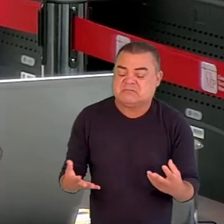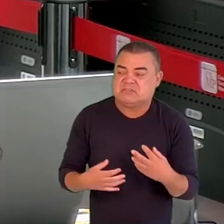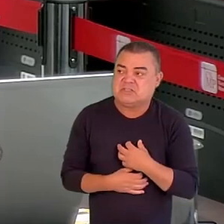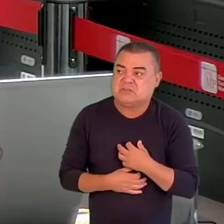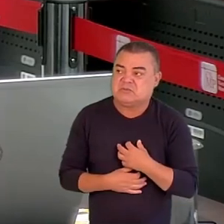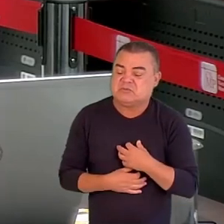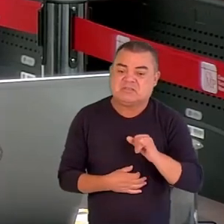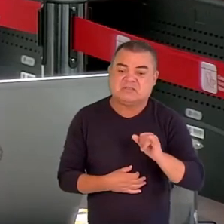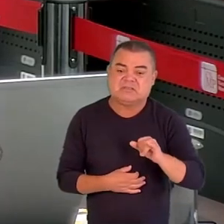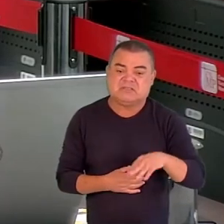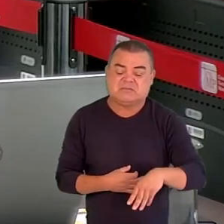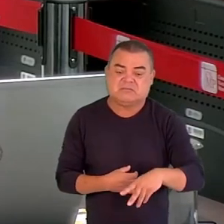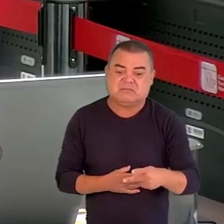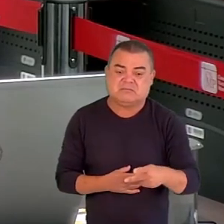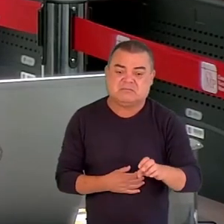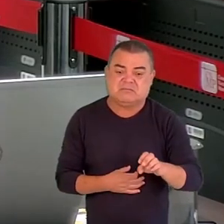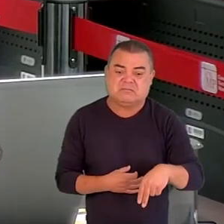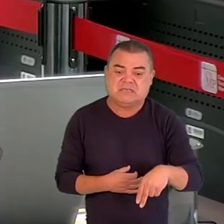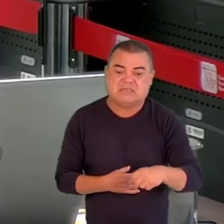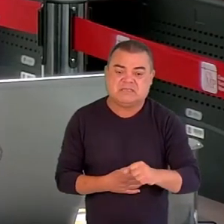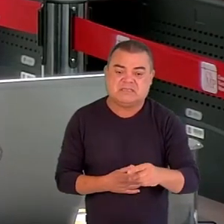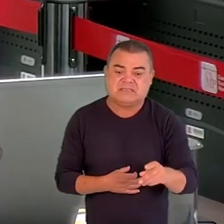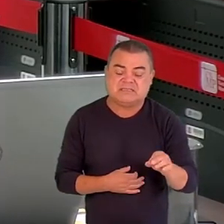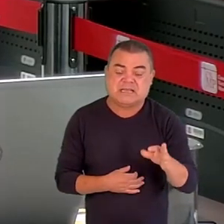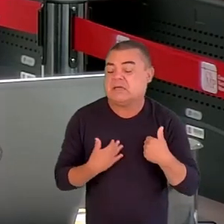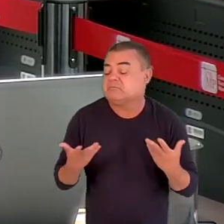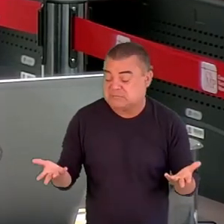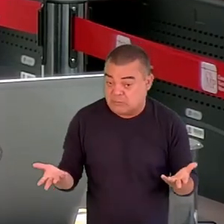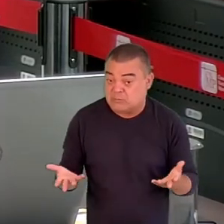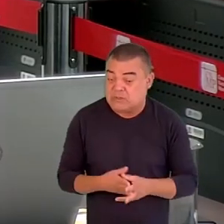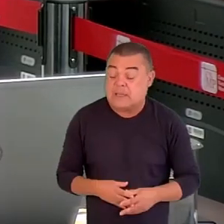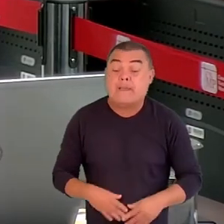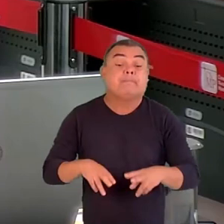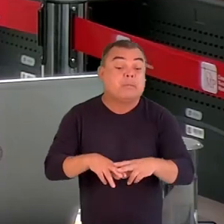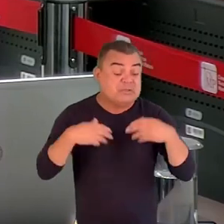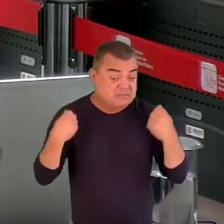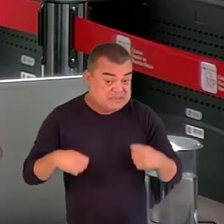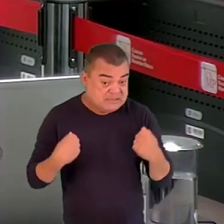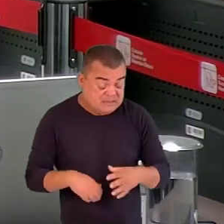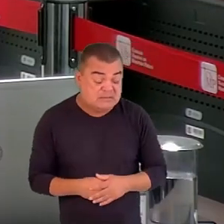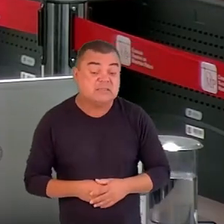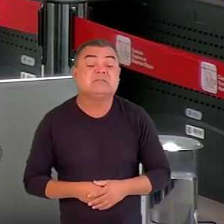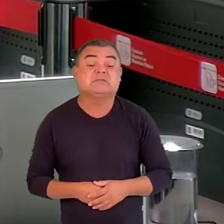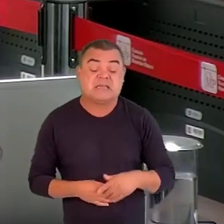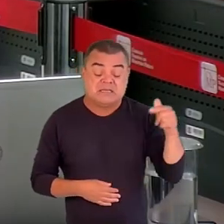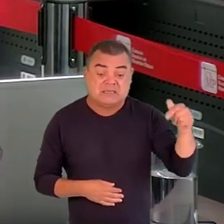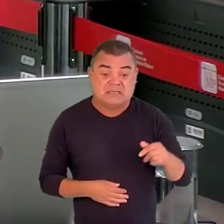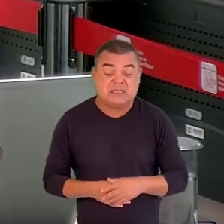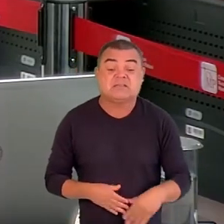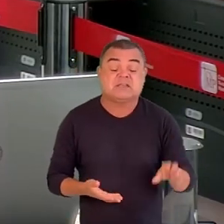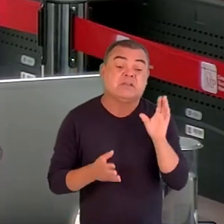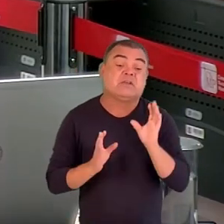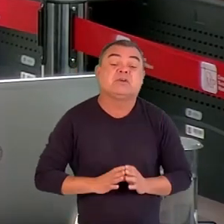gravidade da situação, daí a necessidade deste Conselho, de maneira muito oportuna, também